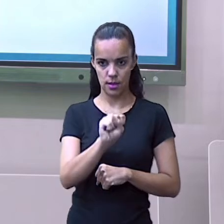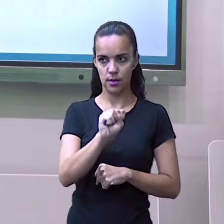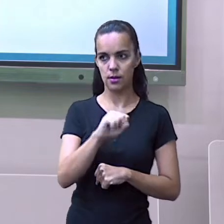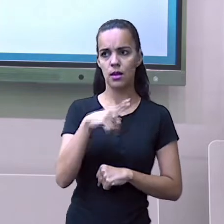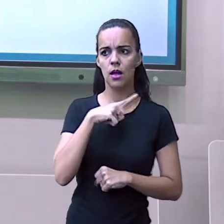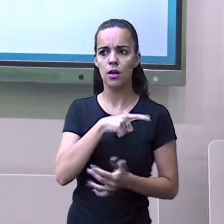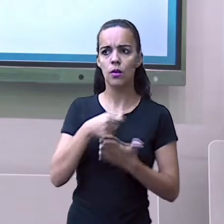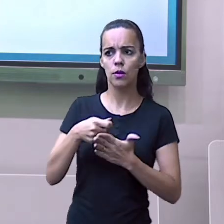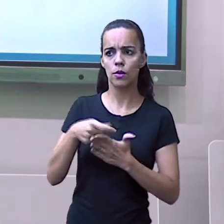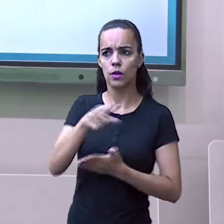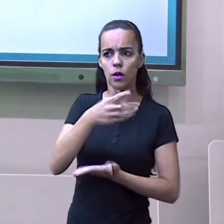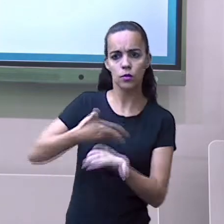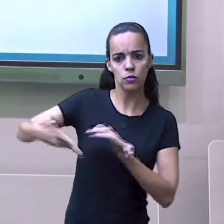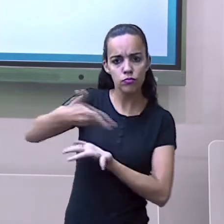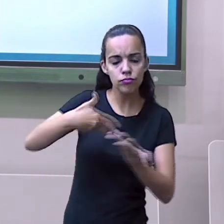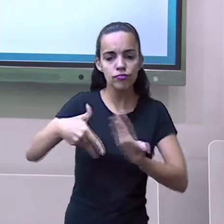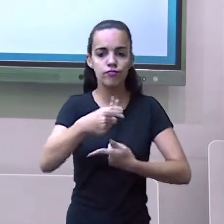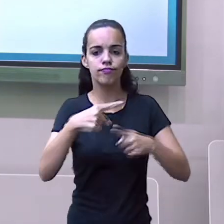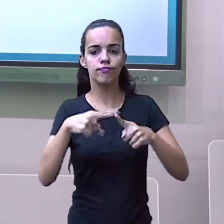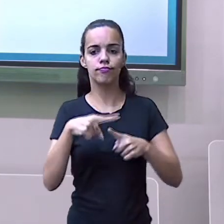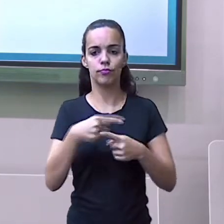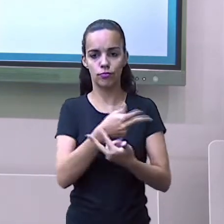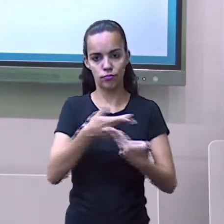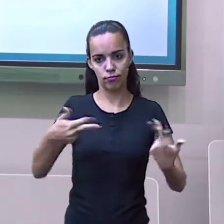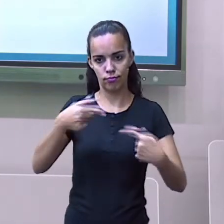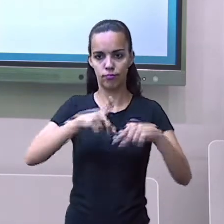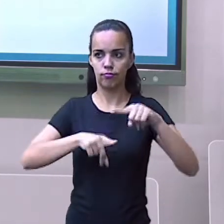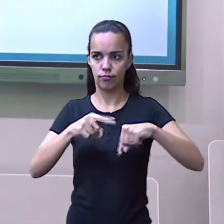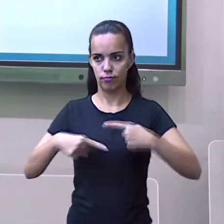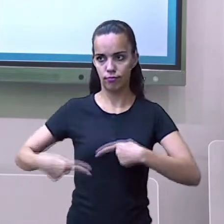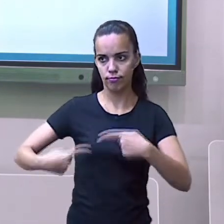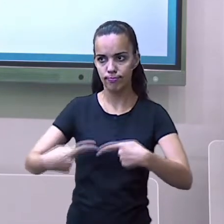sobre circulação de mercadoria e serviço.